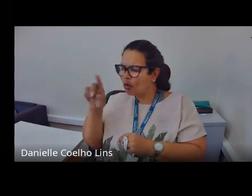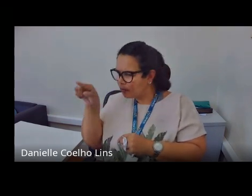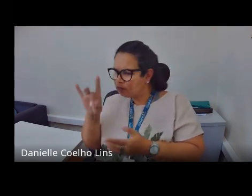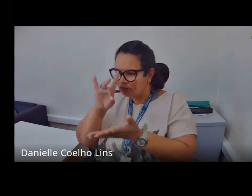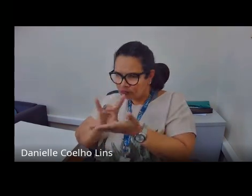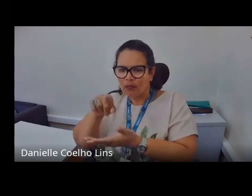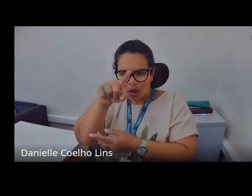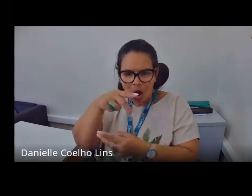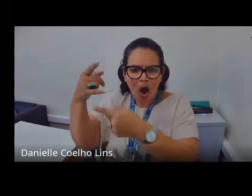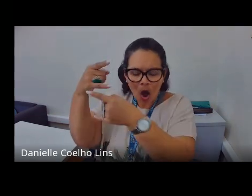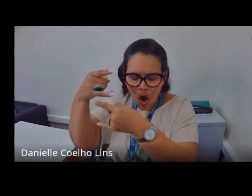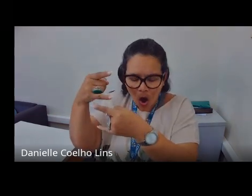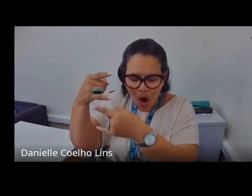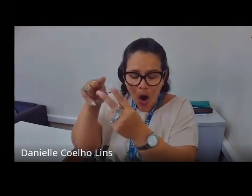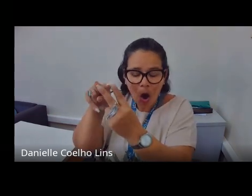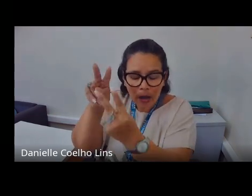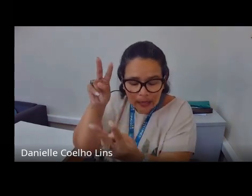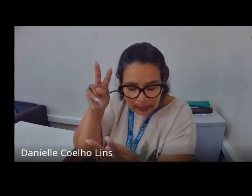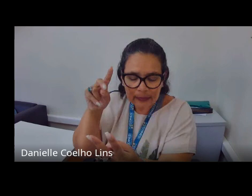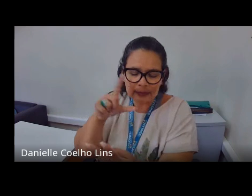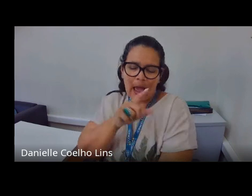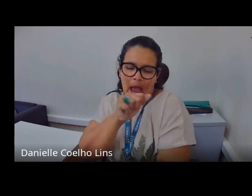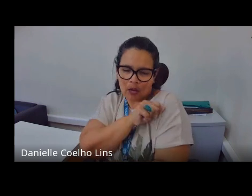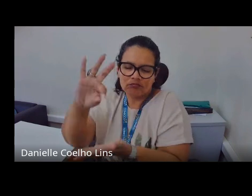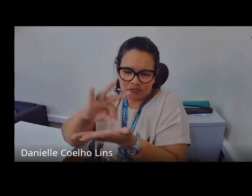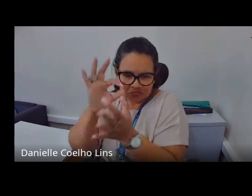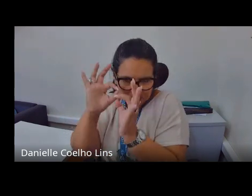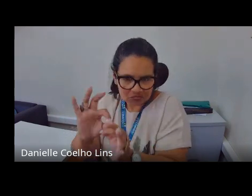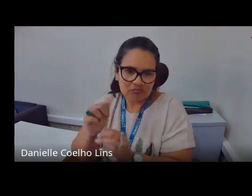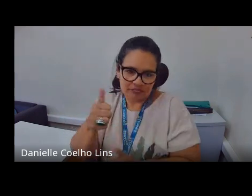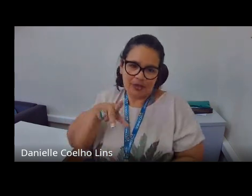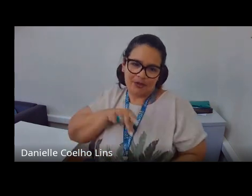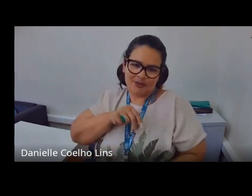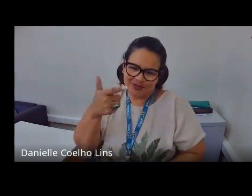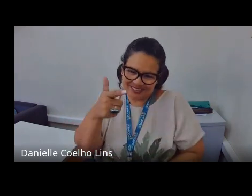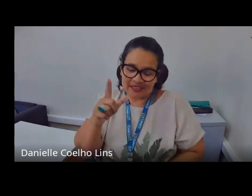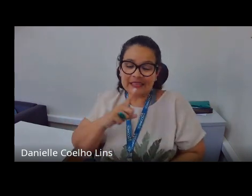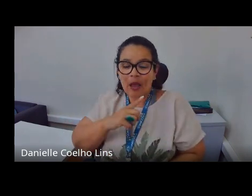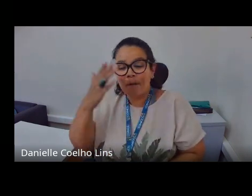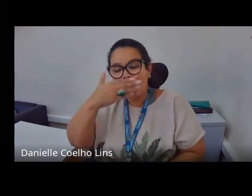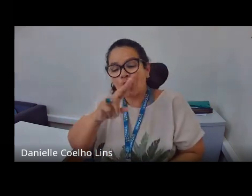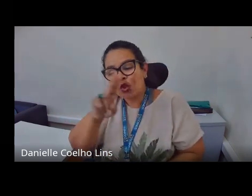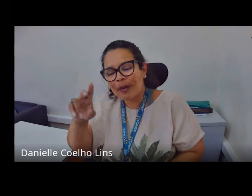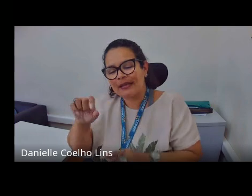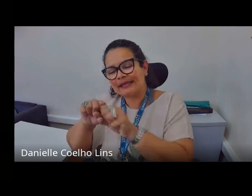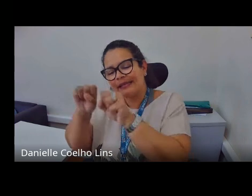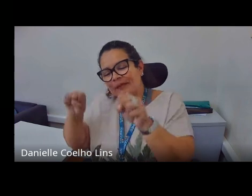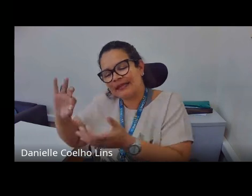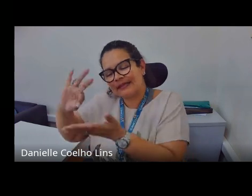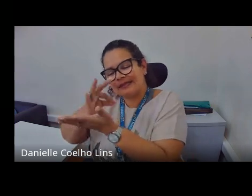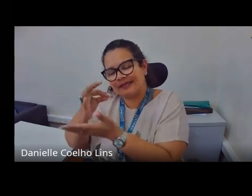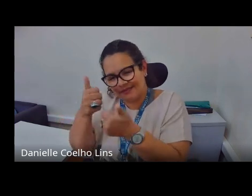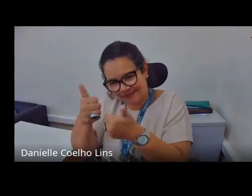né, no sistema. Então, vocês online, vocês alunos, vocês precisam estar acompanhando